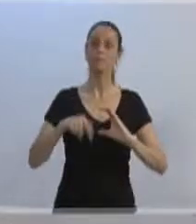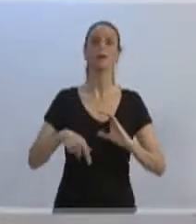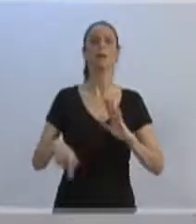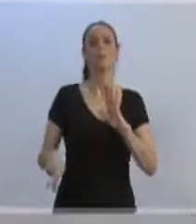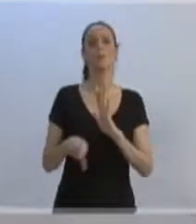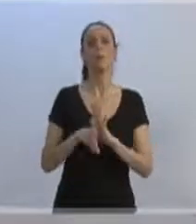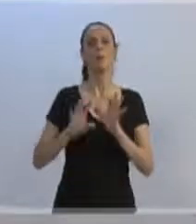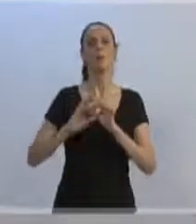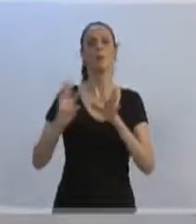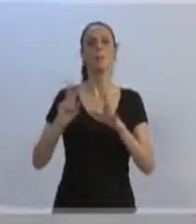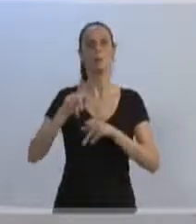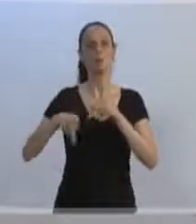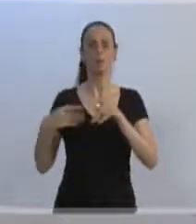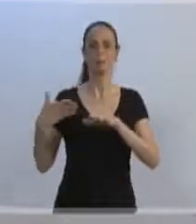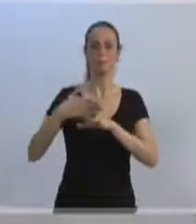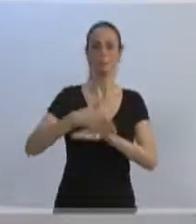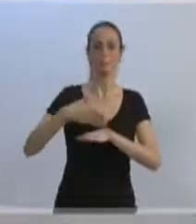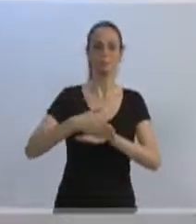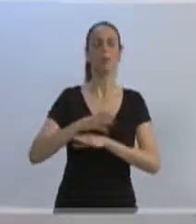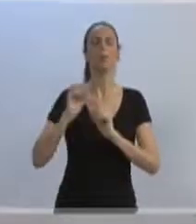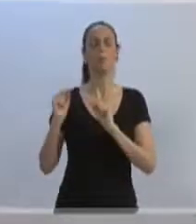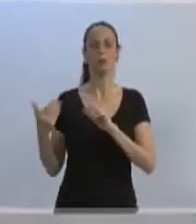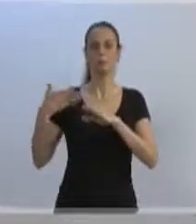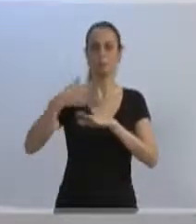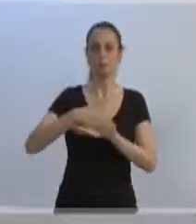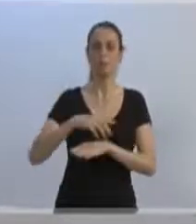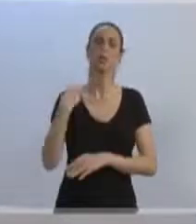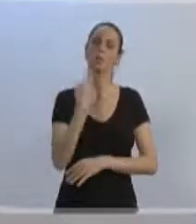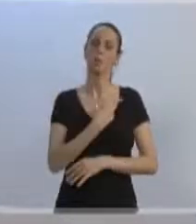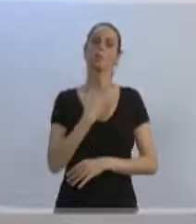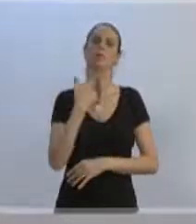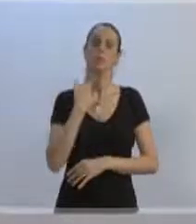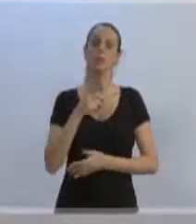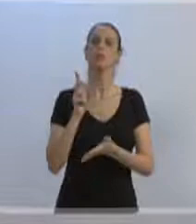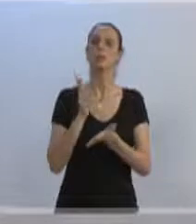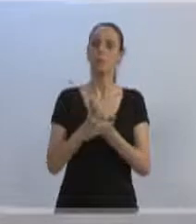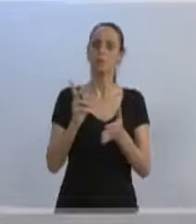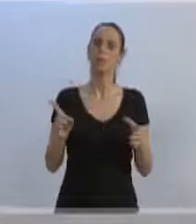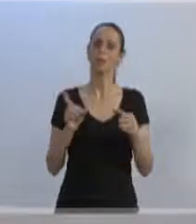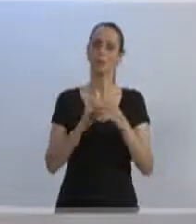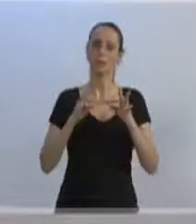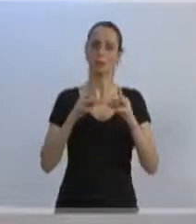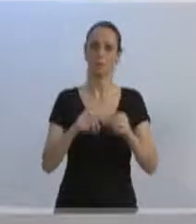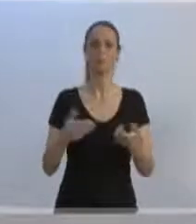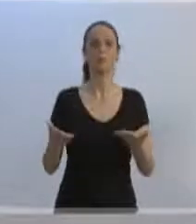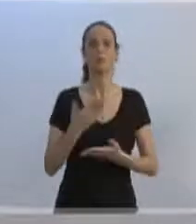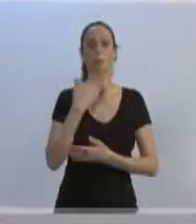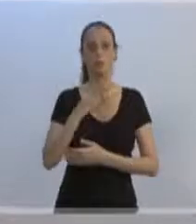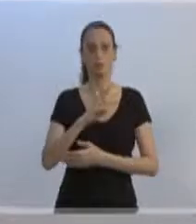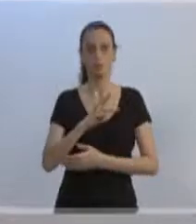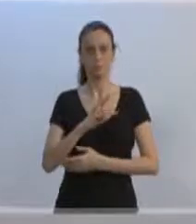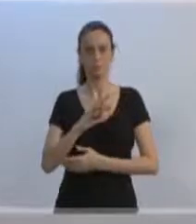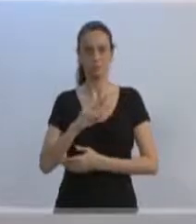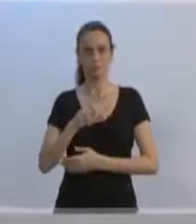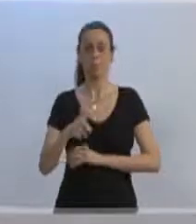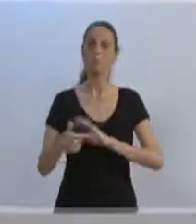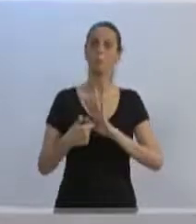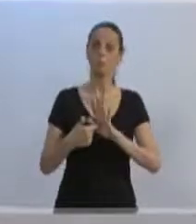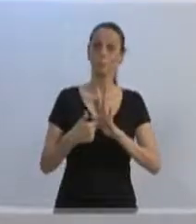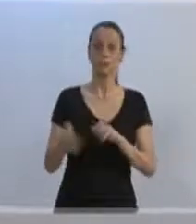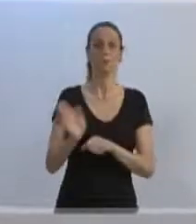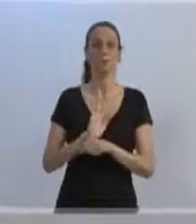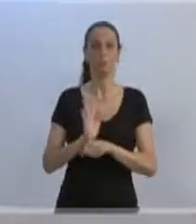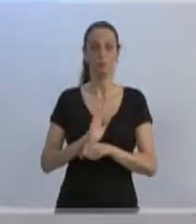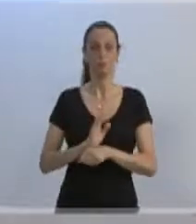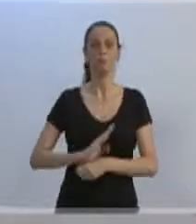estamos sempre de portas abertas para atender a todos e depois gostaria que a tv ele soltasse mazzucchelli do 3º